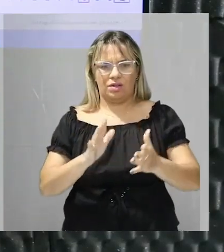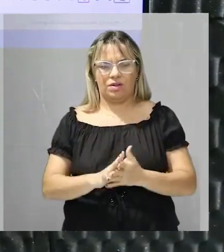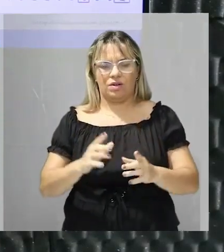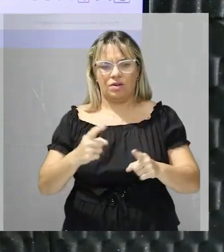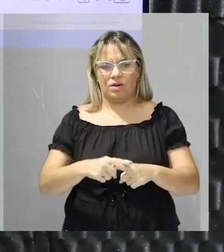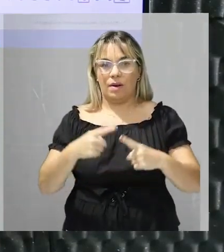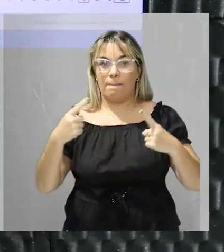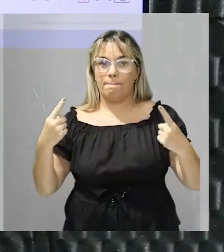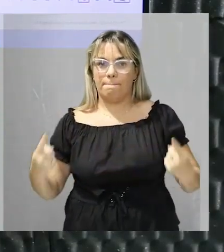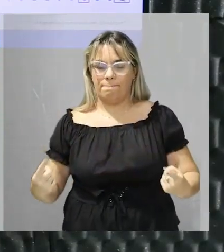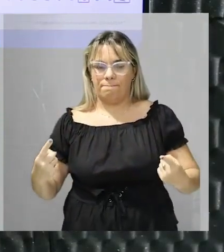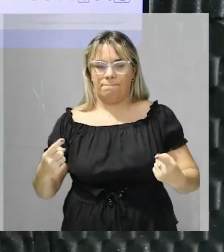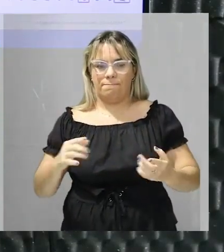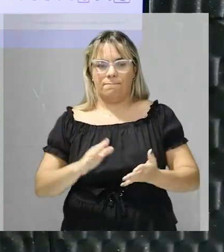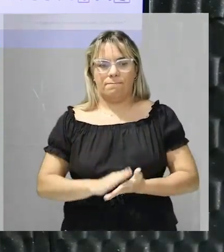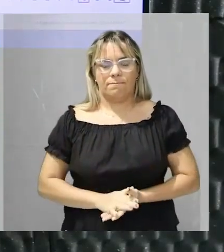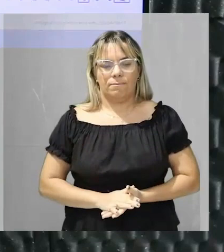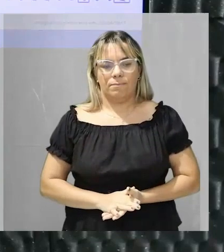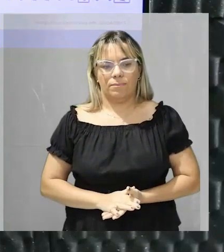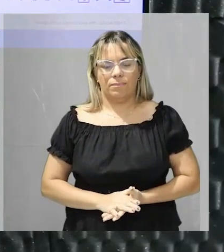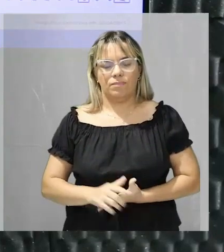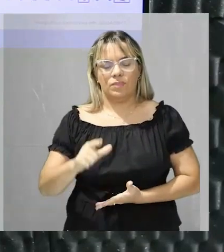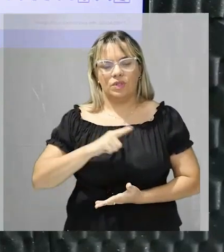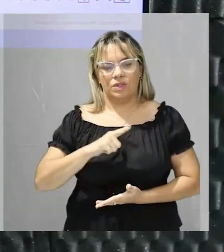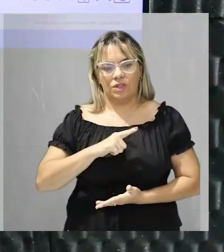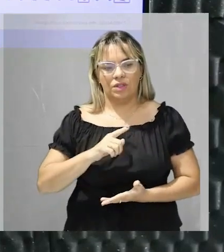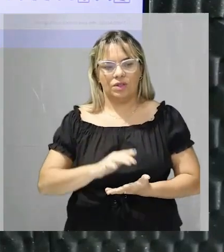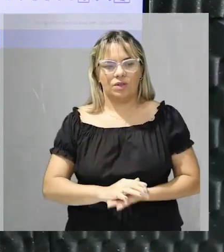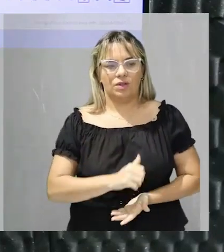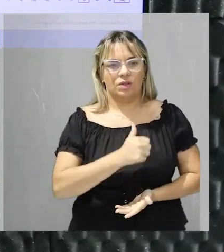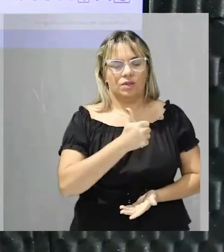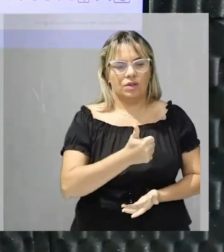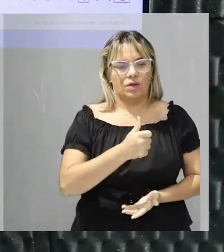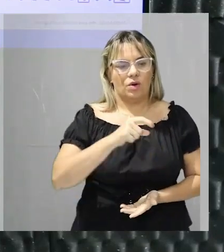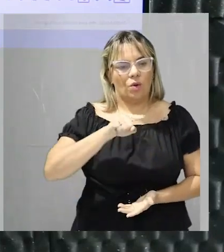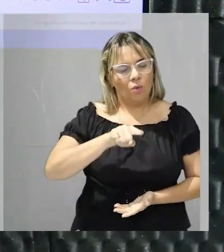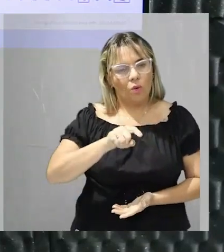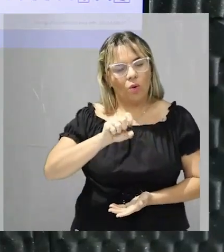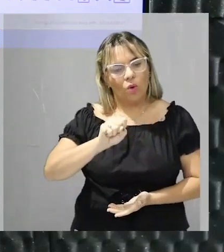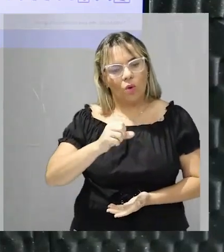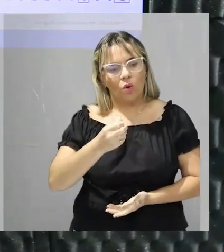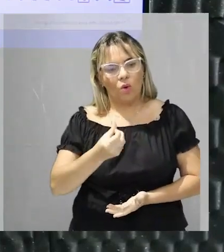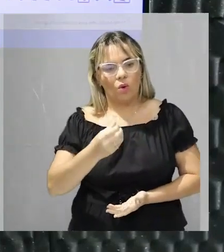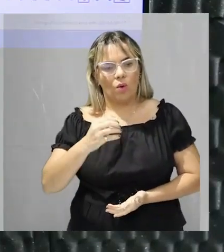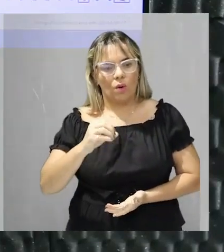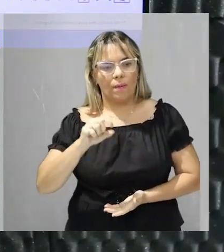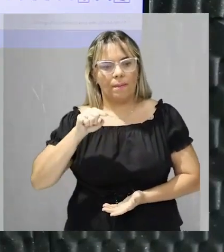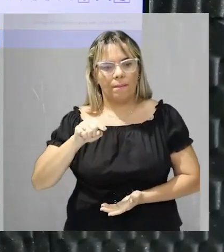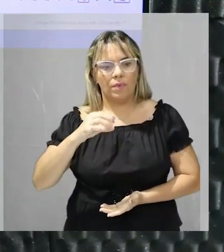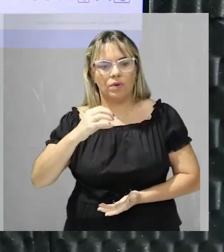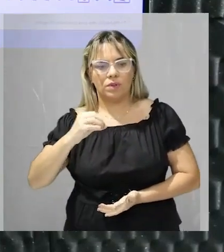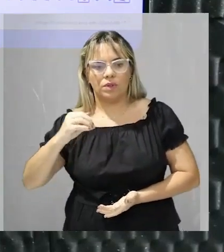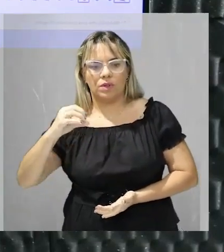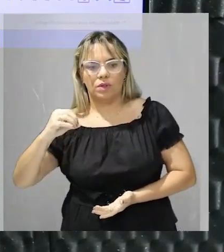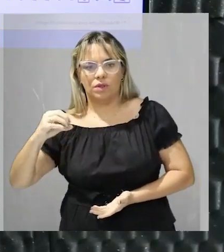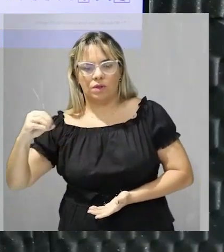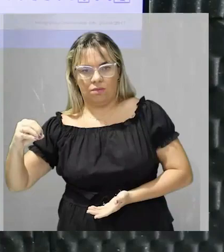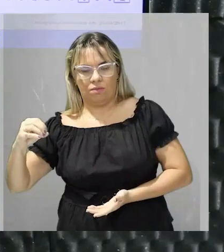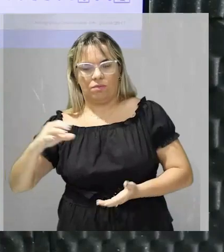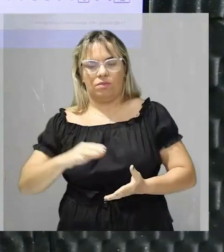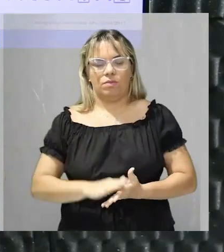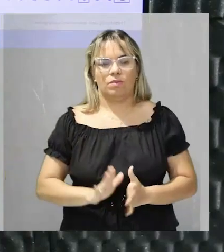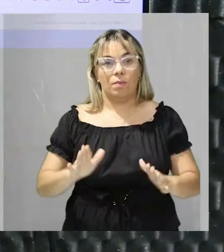por outro lado lá nas opções tem esse aqui ó um milhão 860 mil tá